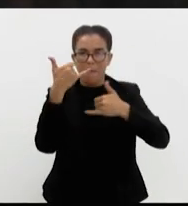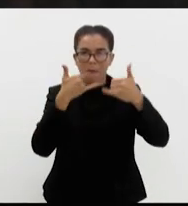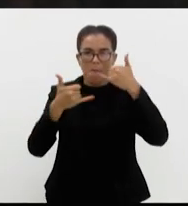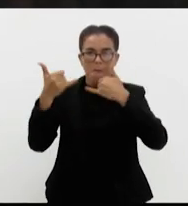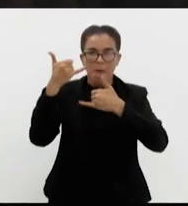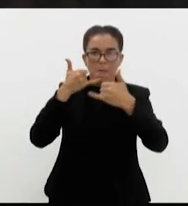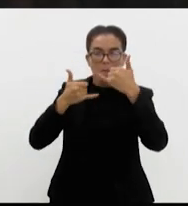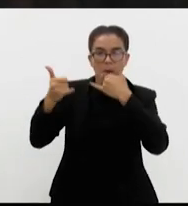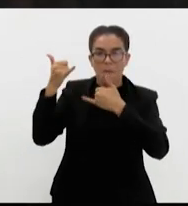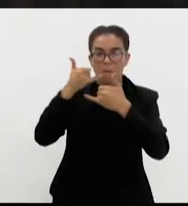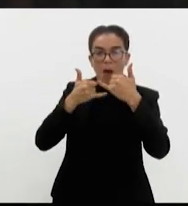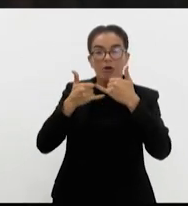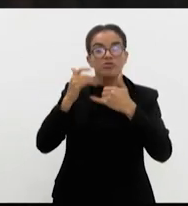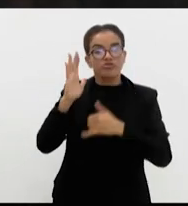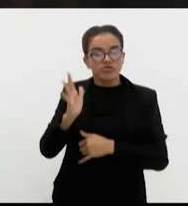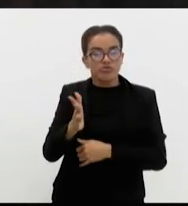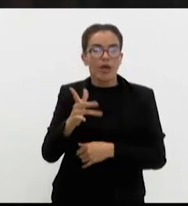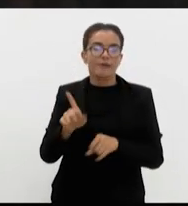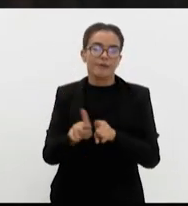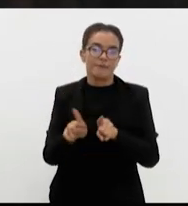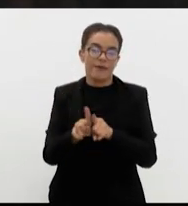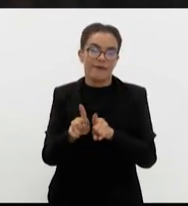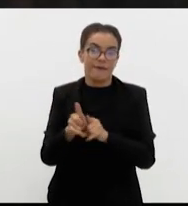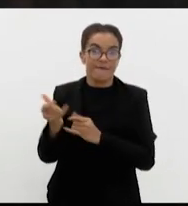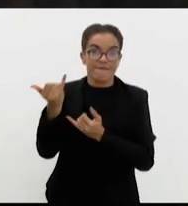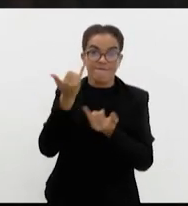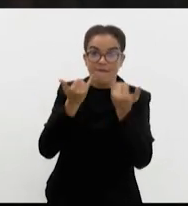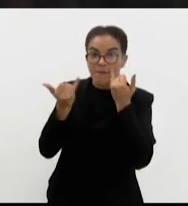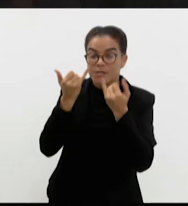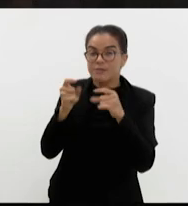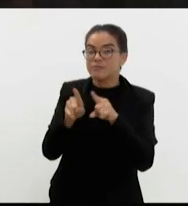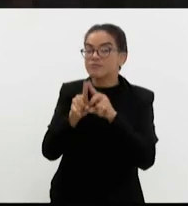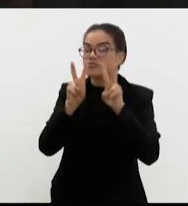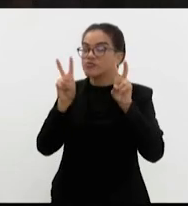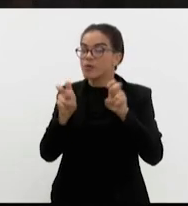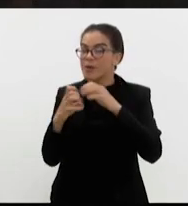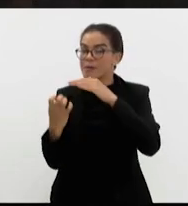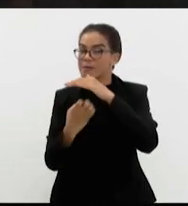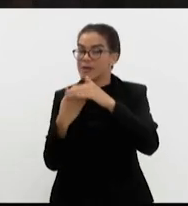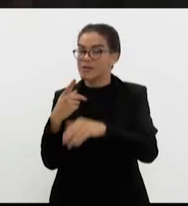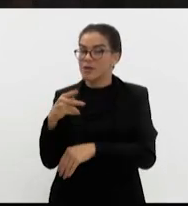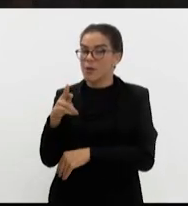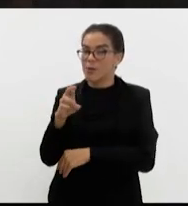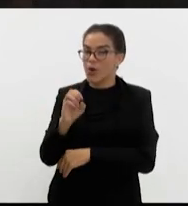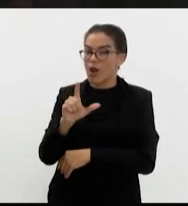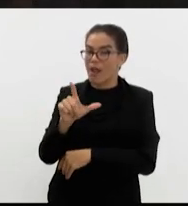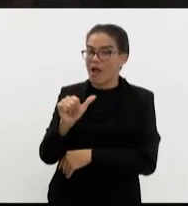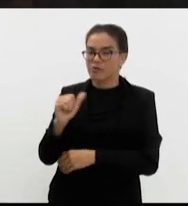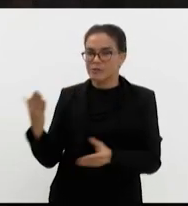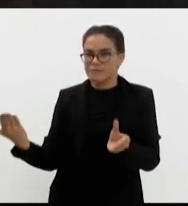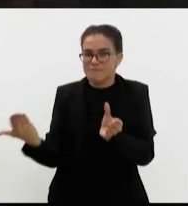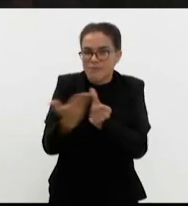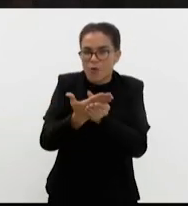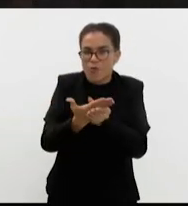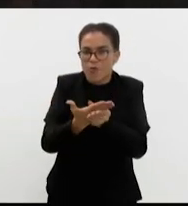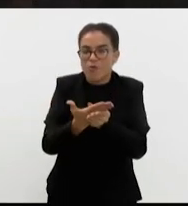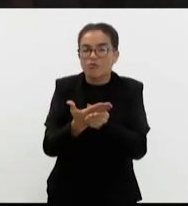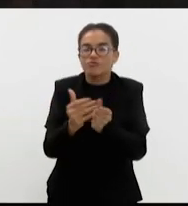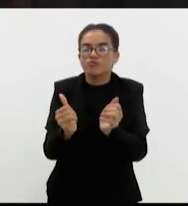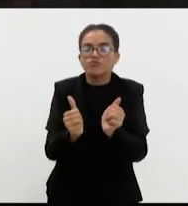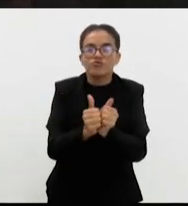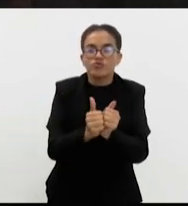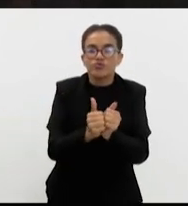eh já ten uma informação de que a concessionária pró Lagos já protocolizou juntamente